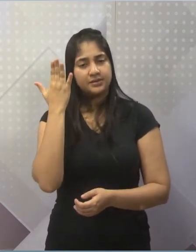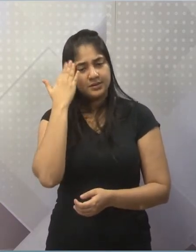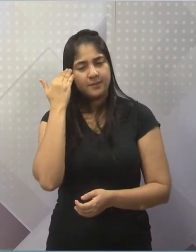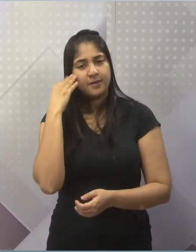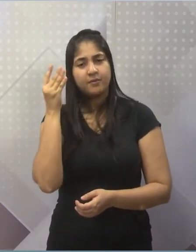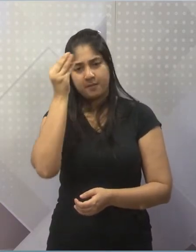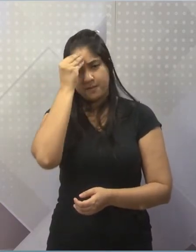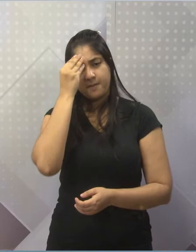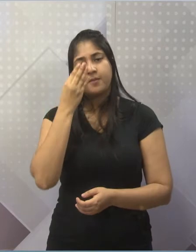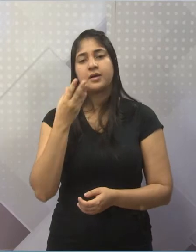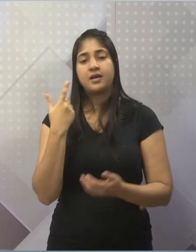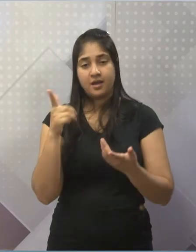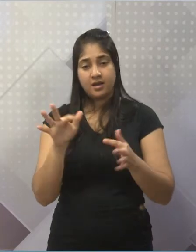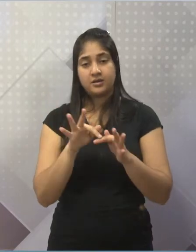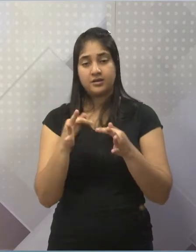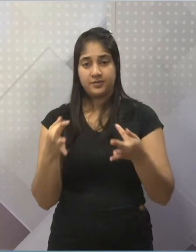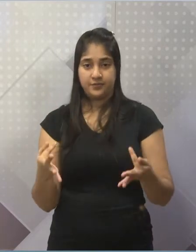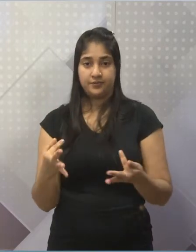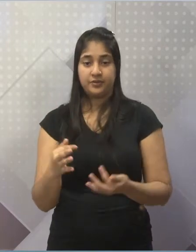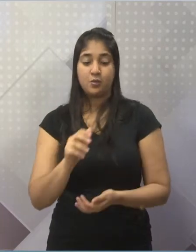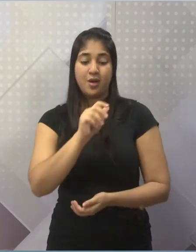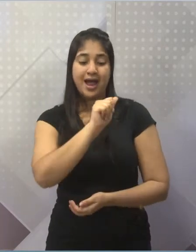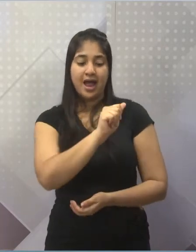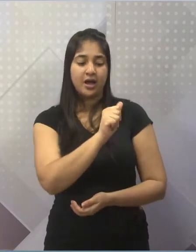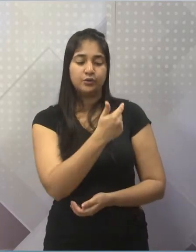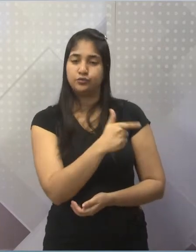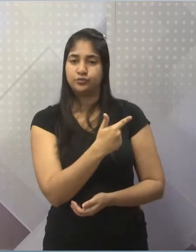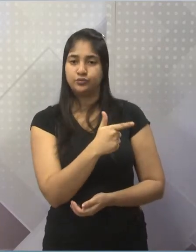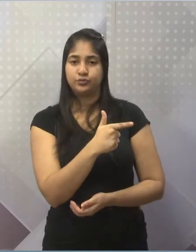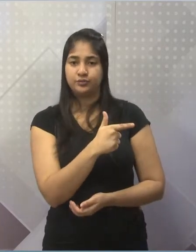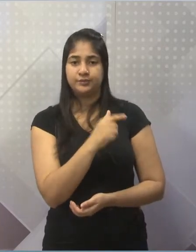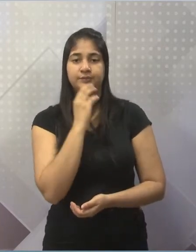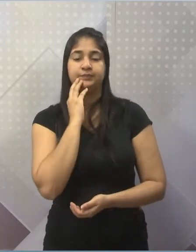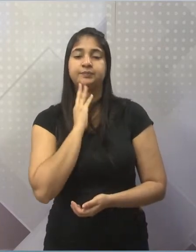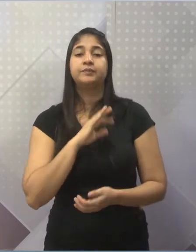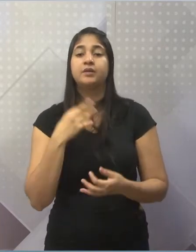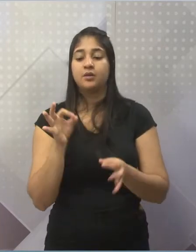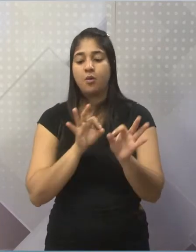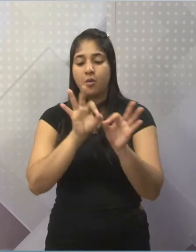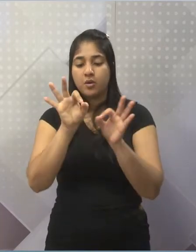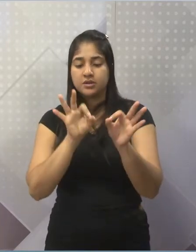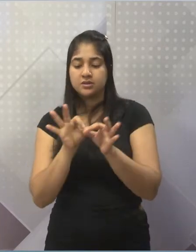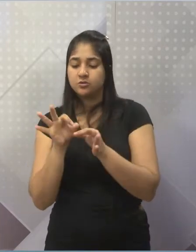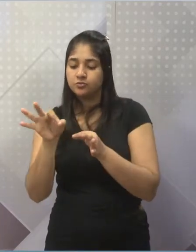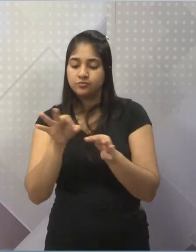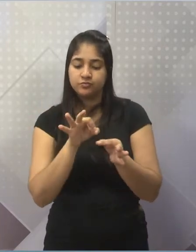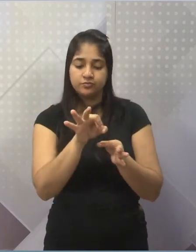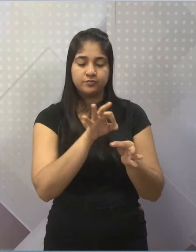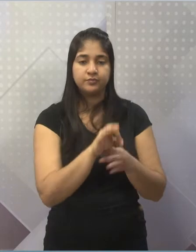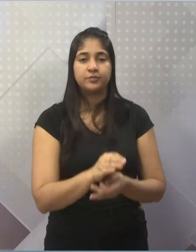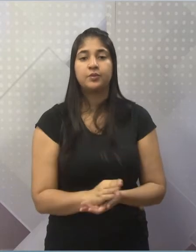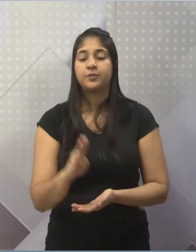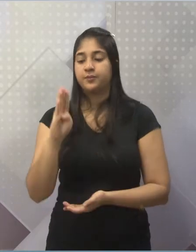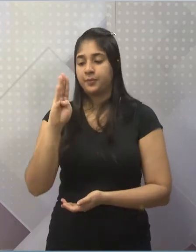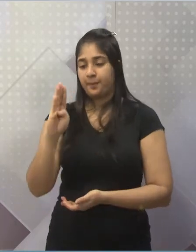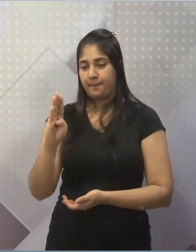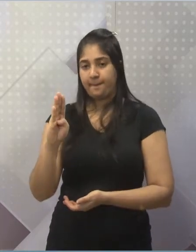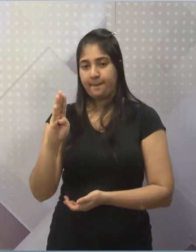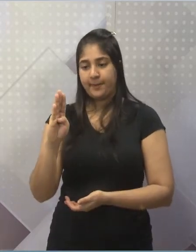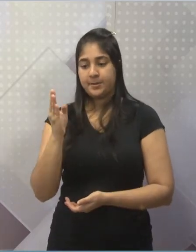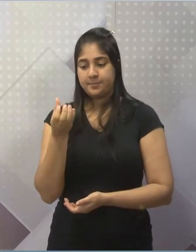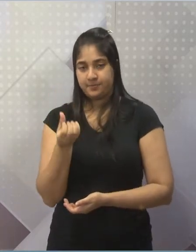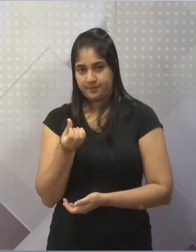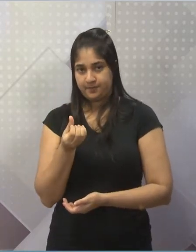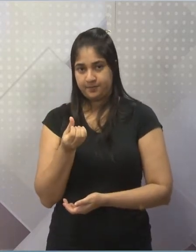simples. Agora eu não tenho o valor do A. Bem, está aqui, na ordem que apareceu. B,